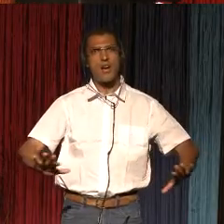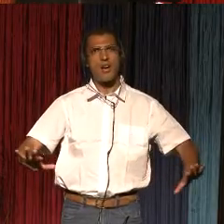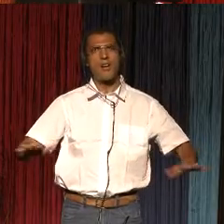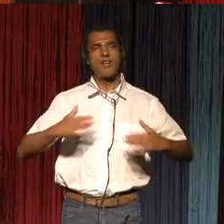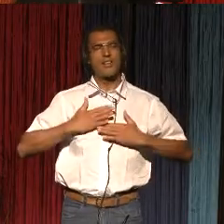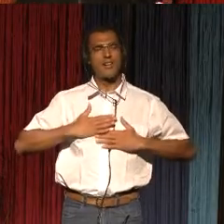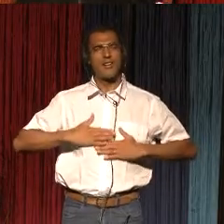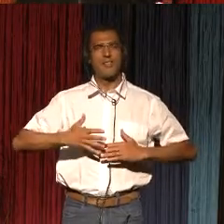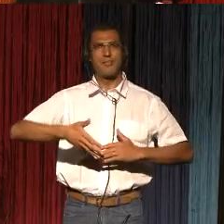Lembra que